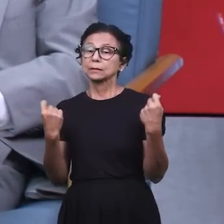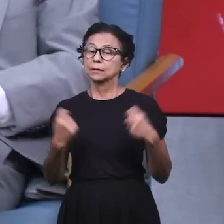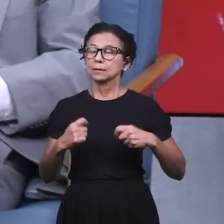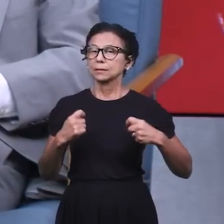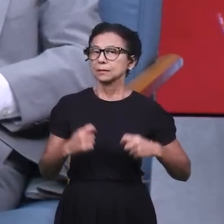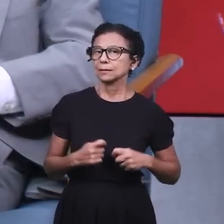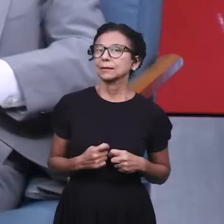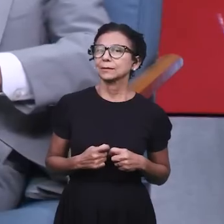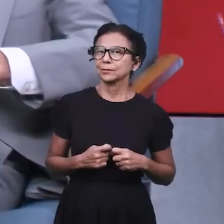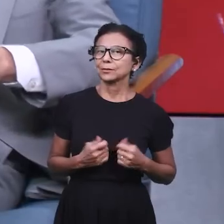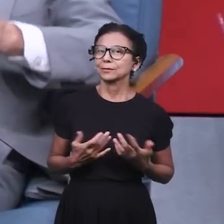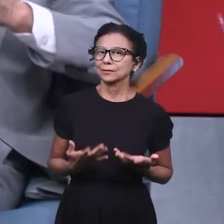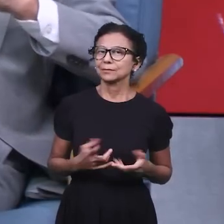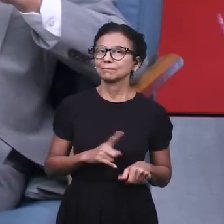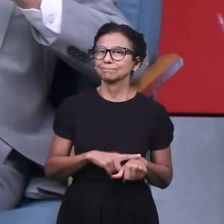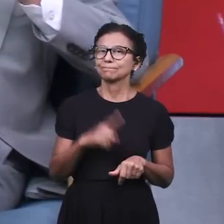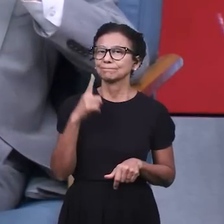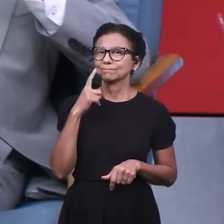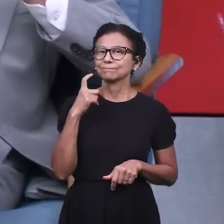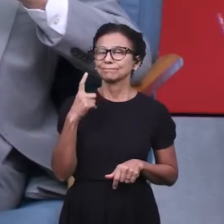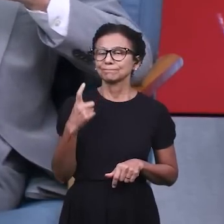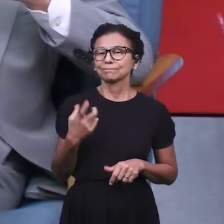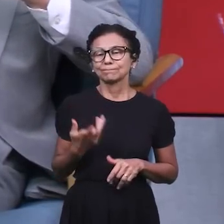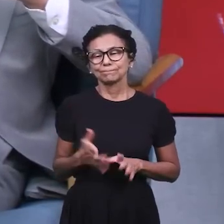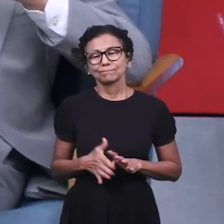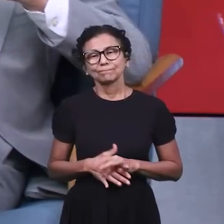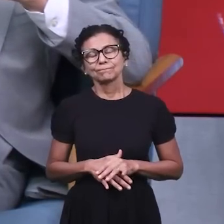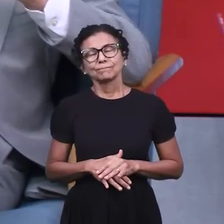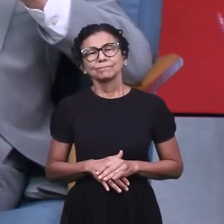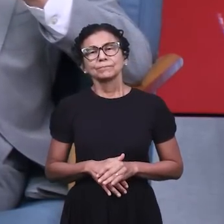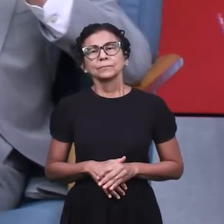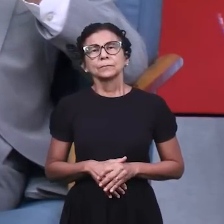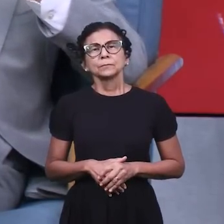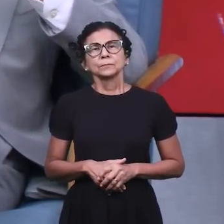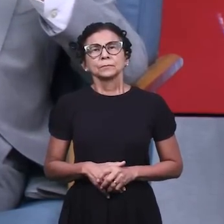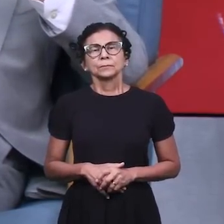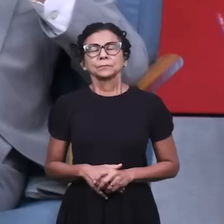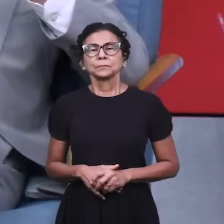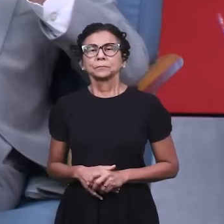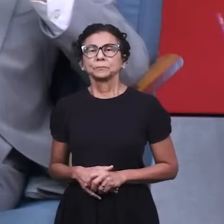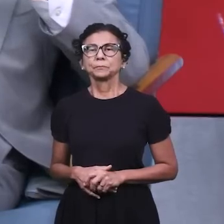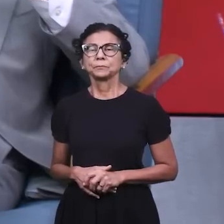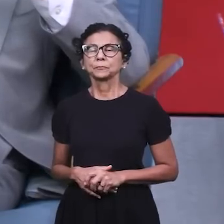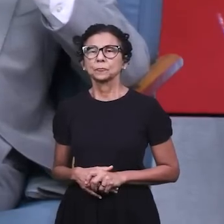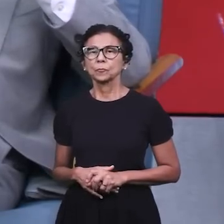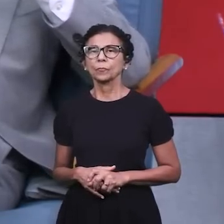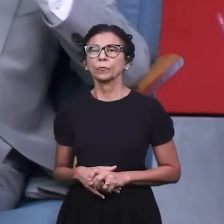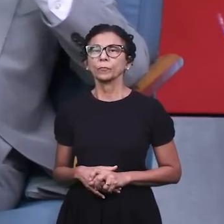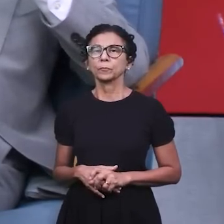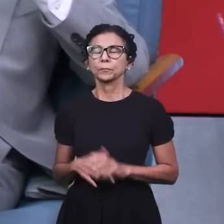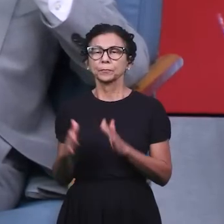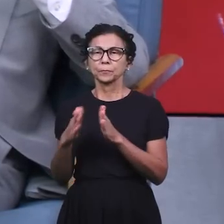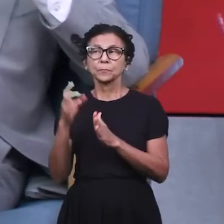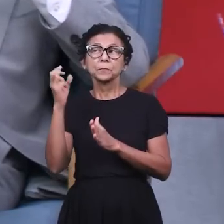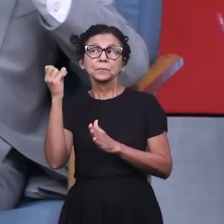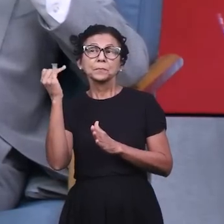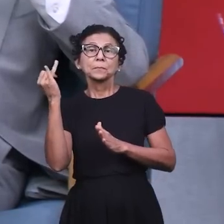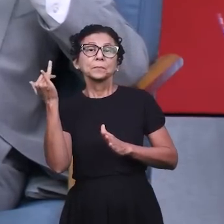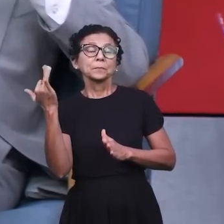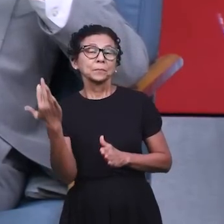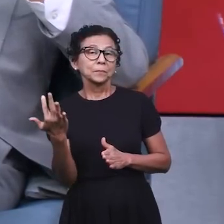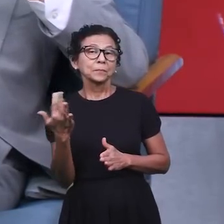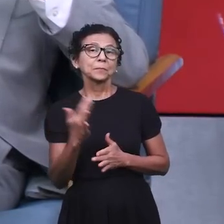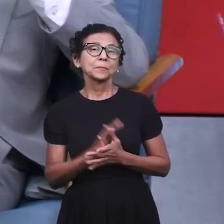necessidades. Sem dúvida, é um momento muito interessante. E nós usamos esse período da